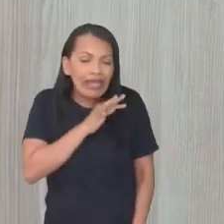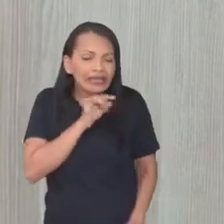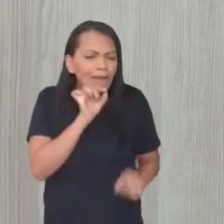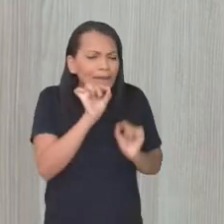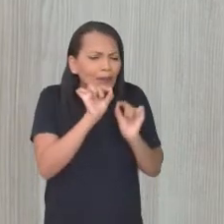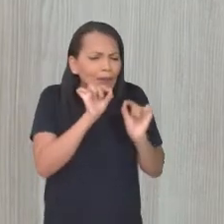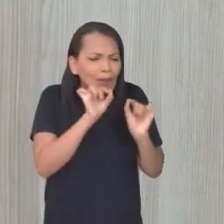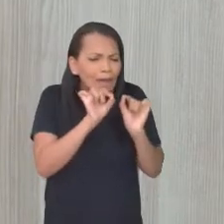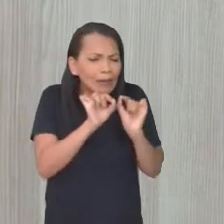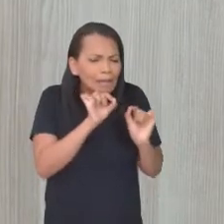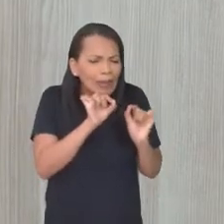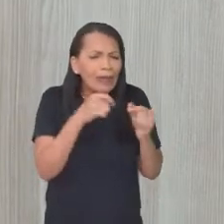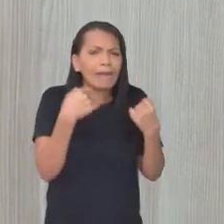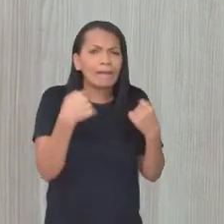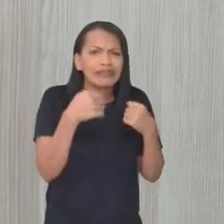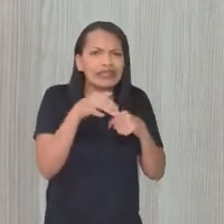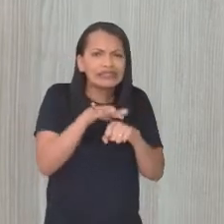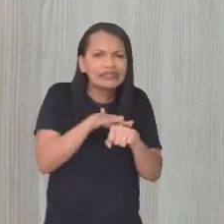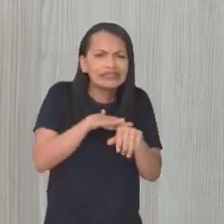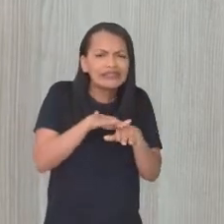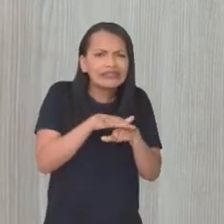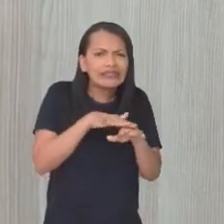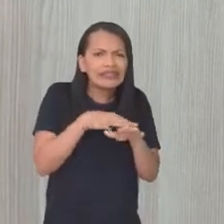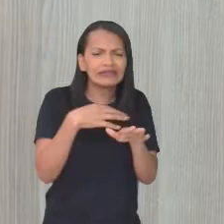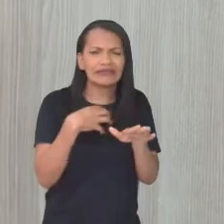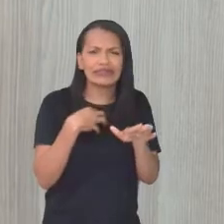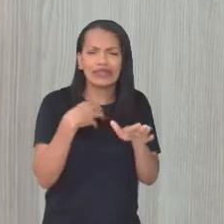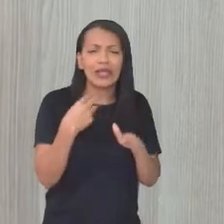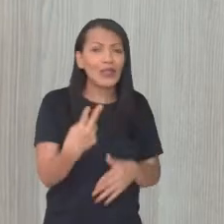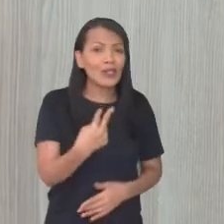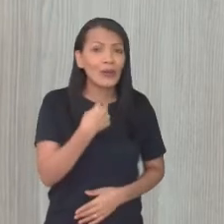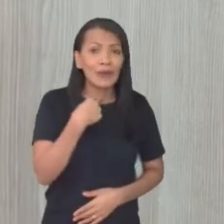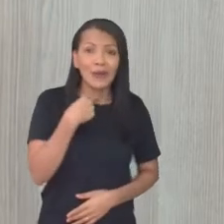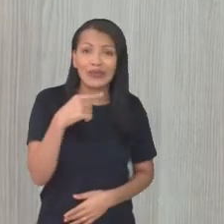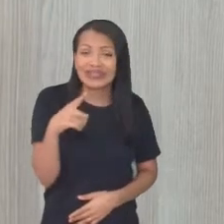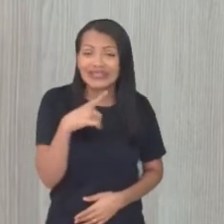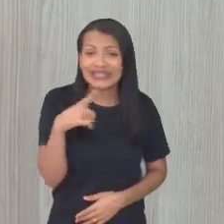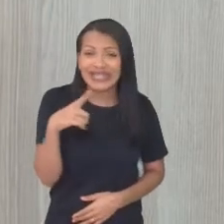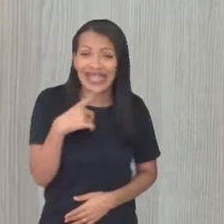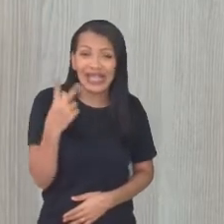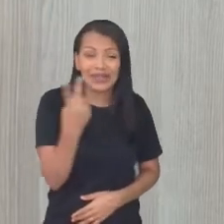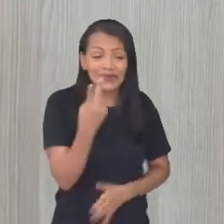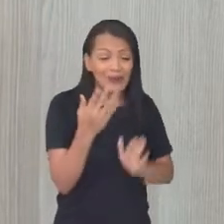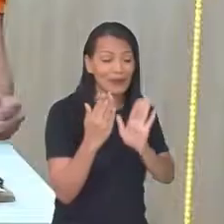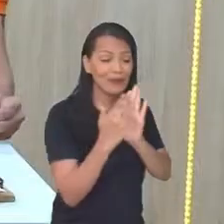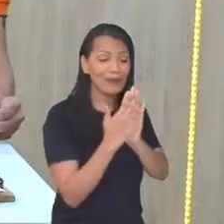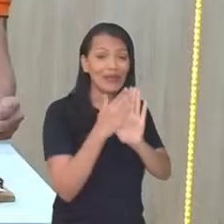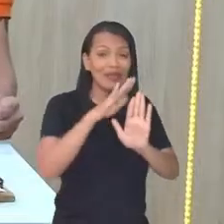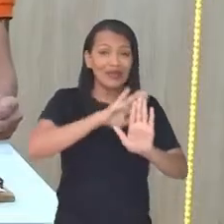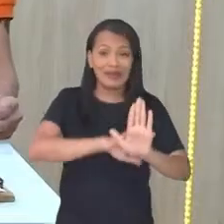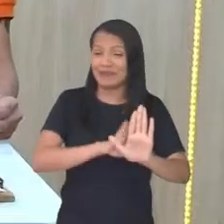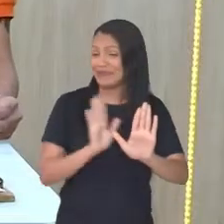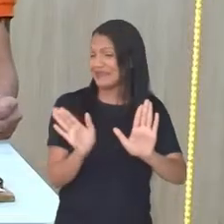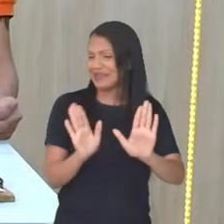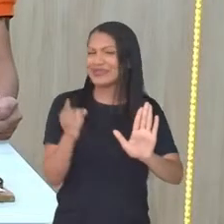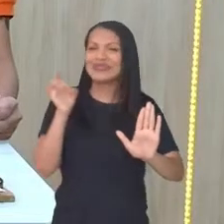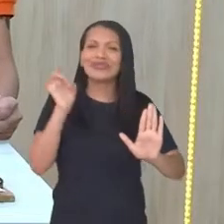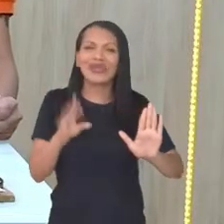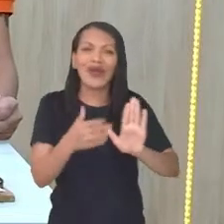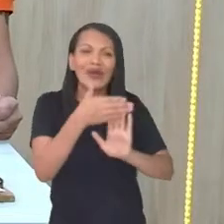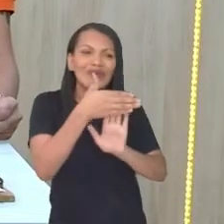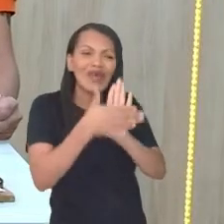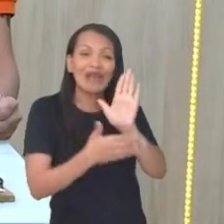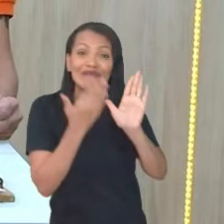que você precisa sentir o relevo, você não pode ter duas folhas. Que é uma curiosidade da diagramação do livro, né?